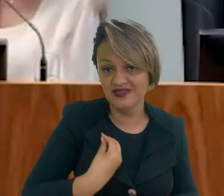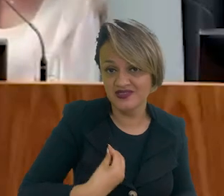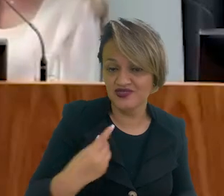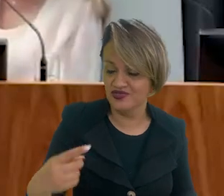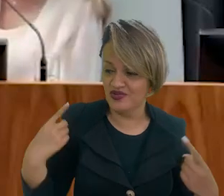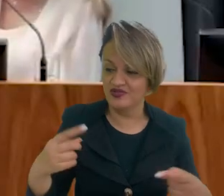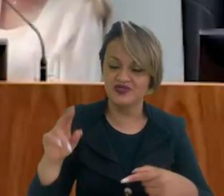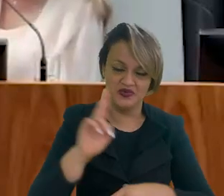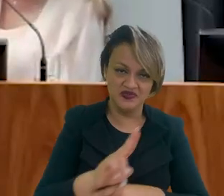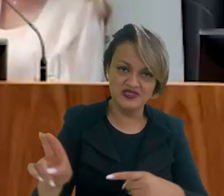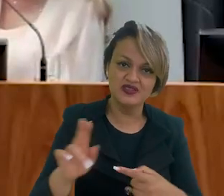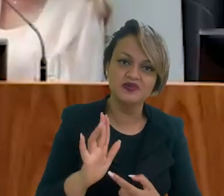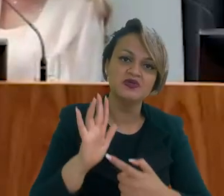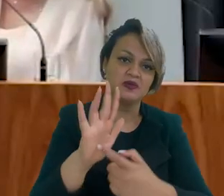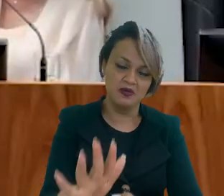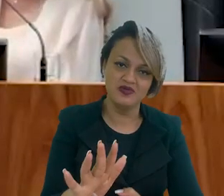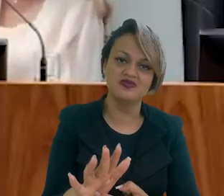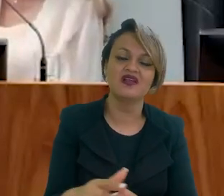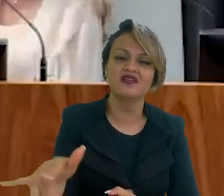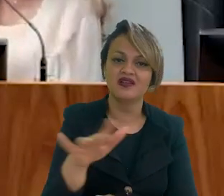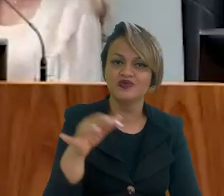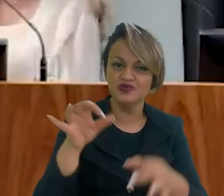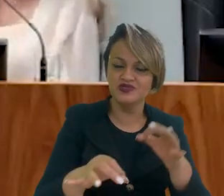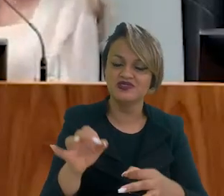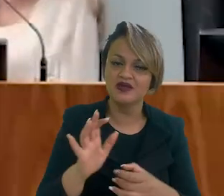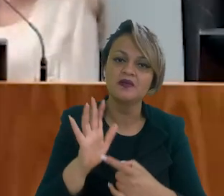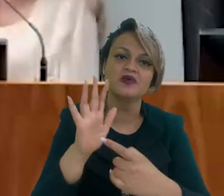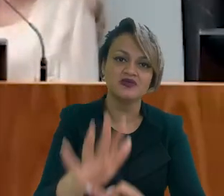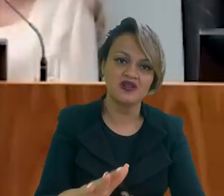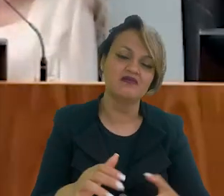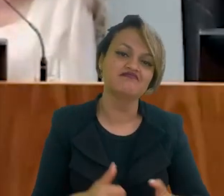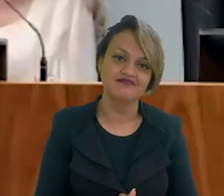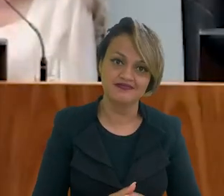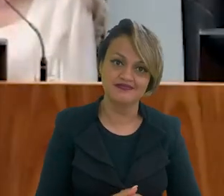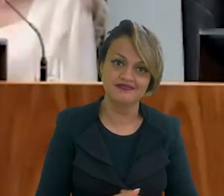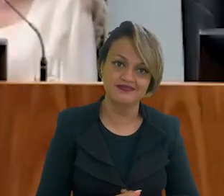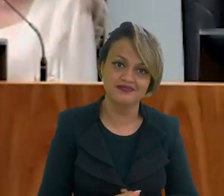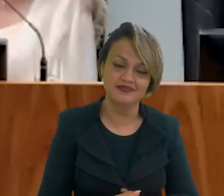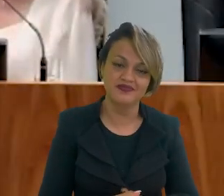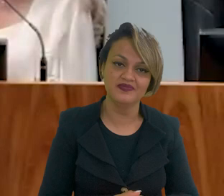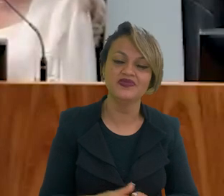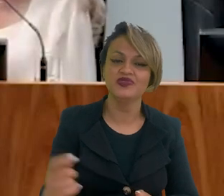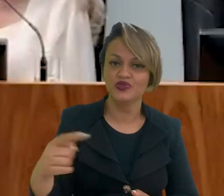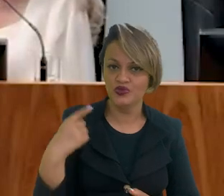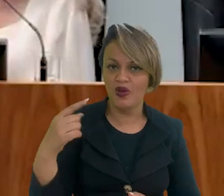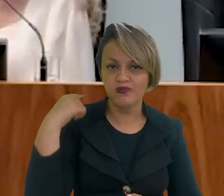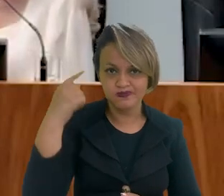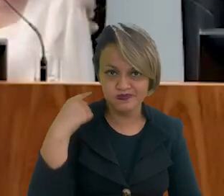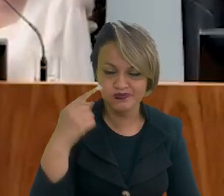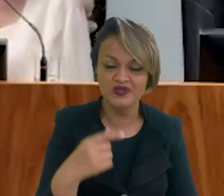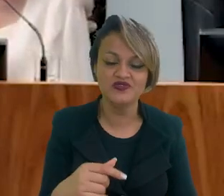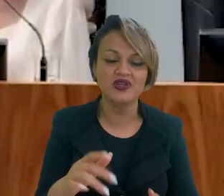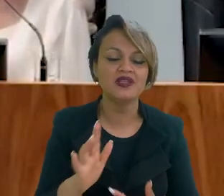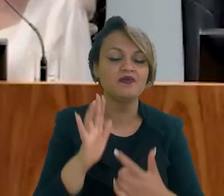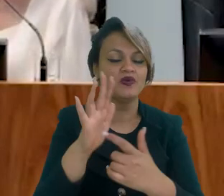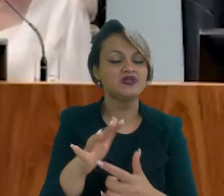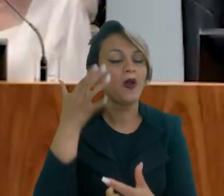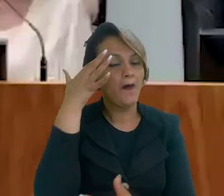né que acho que para isso também nós existimos a função da Universidade do Poder Judiciário